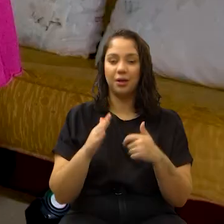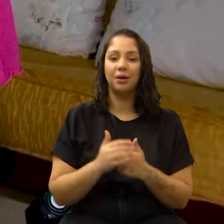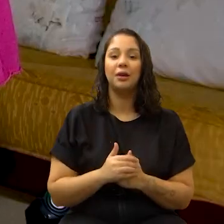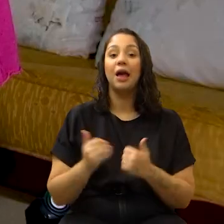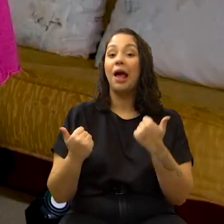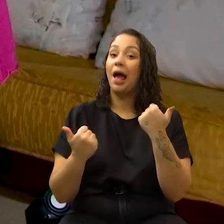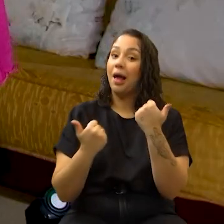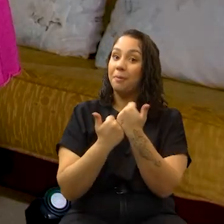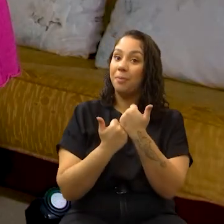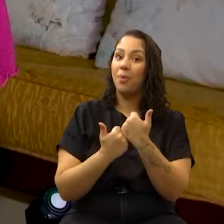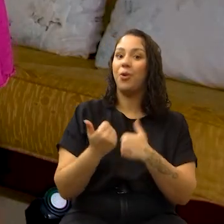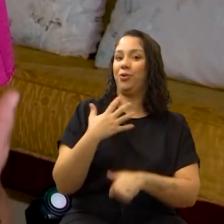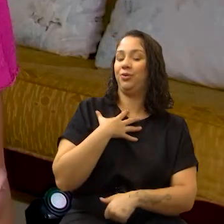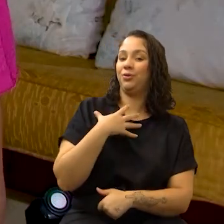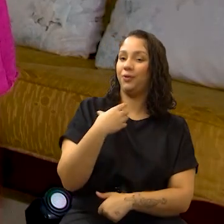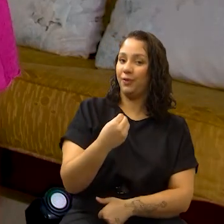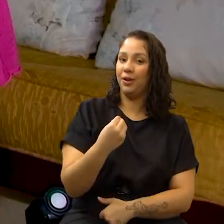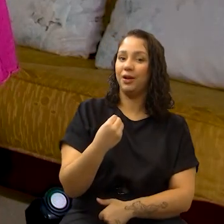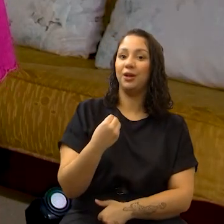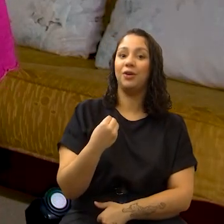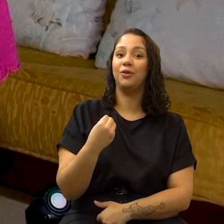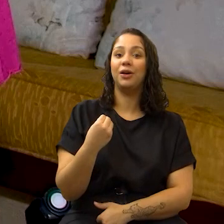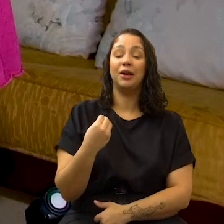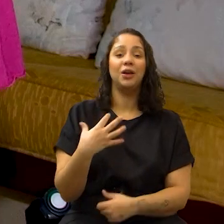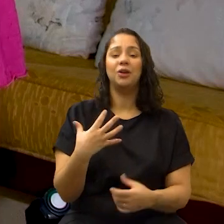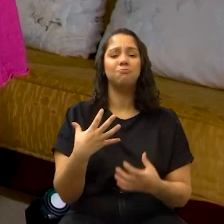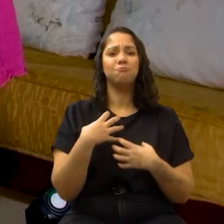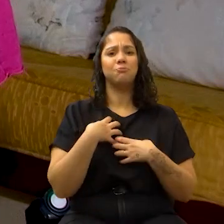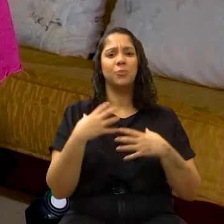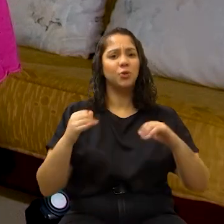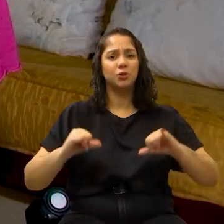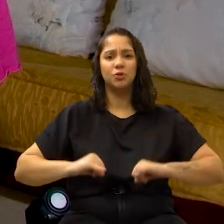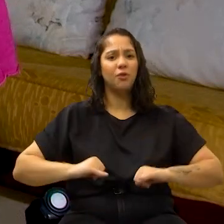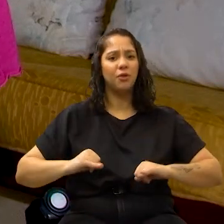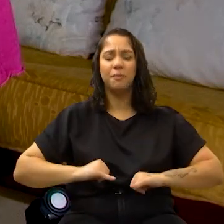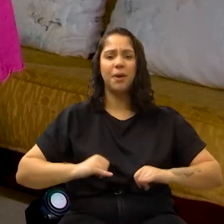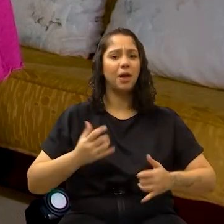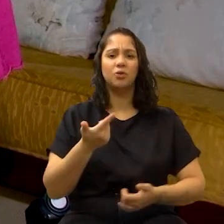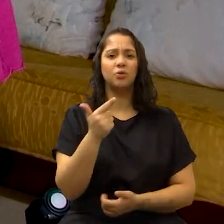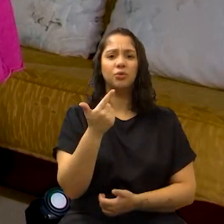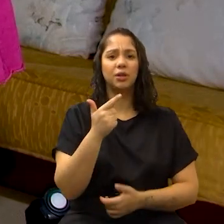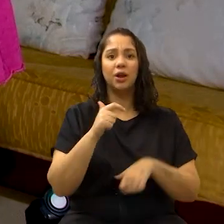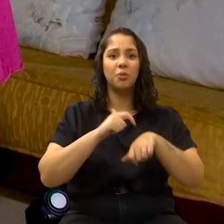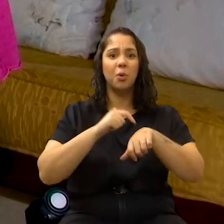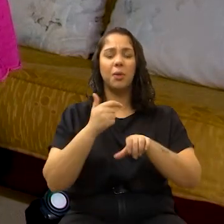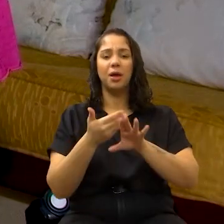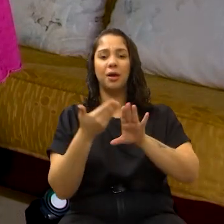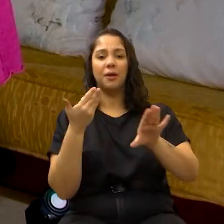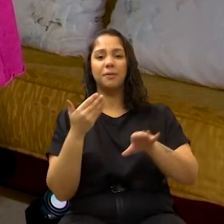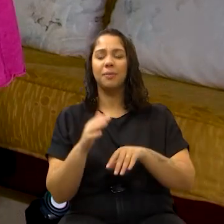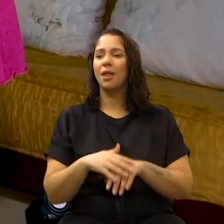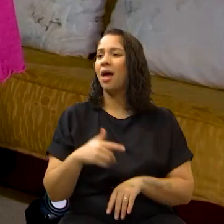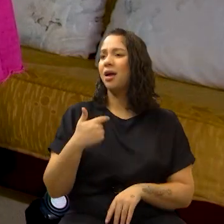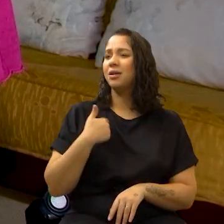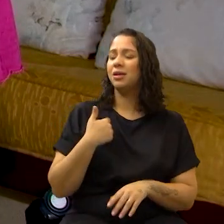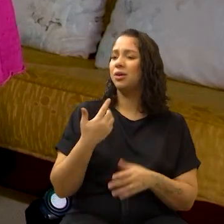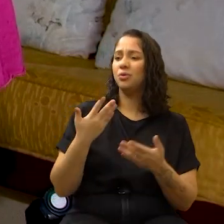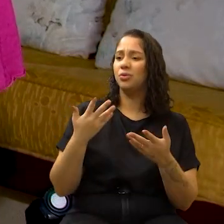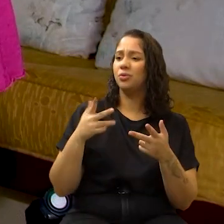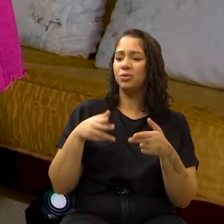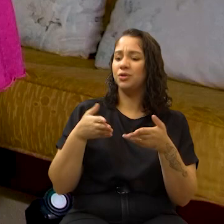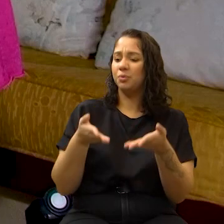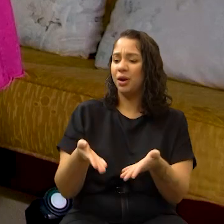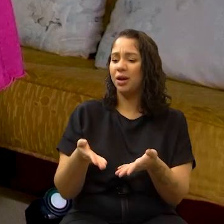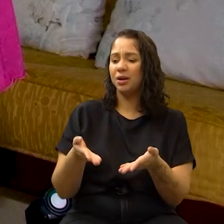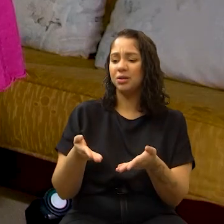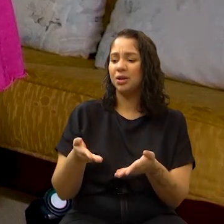chegaram. Com o apoio dos próprios filhos, ela não vê sofrimento no momento da despedida. Fala, eu não sirvo para